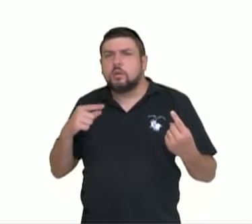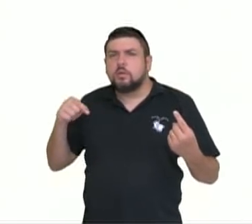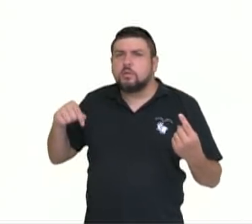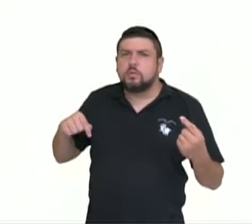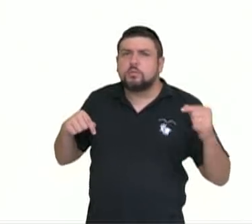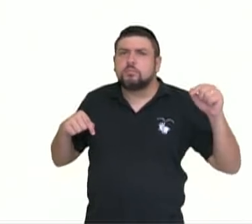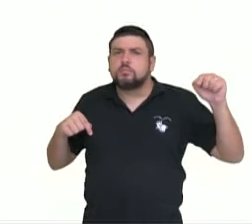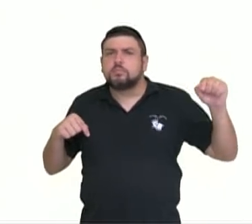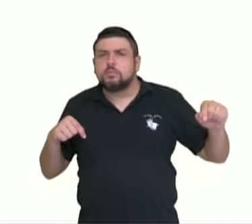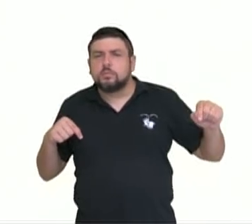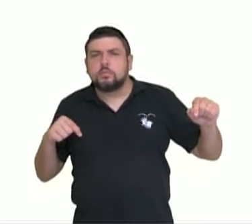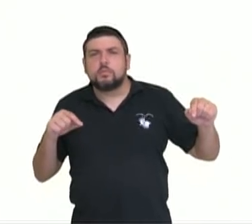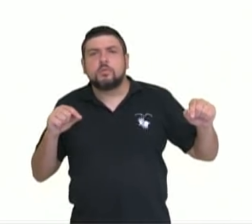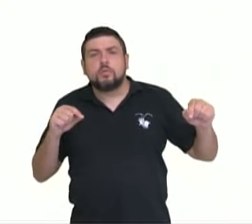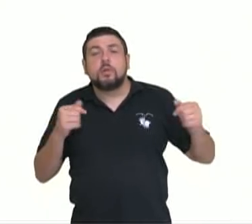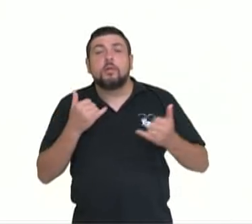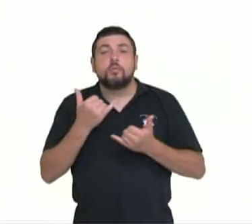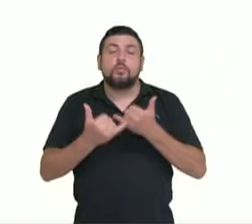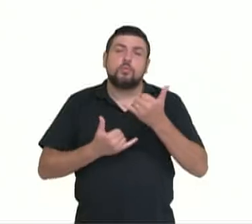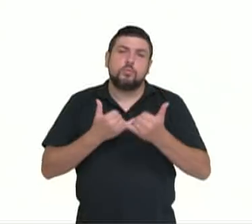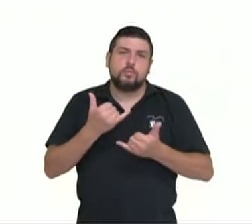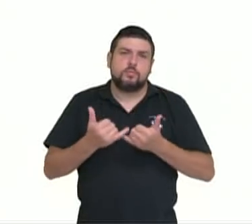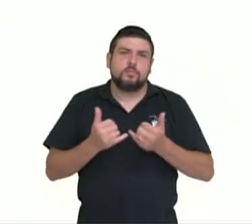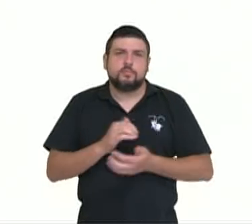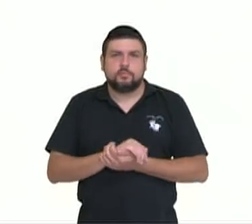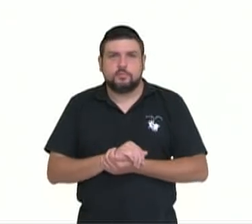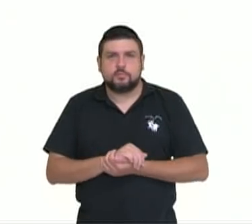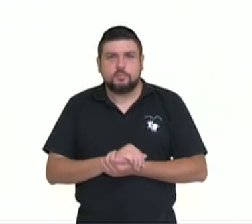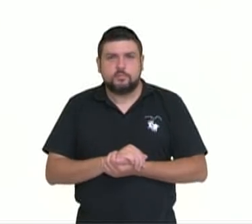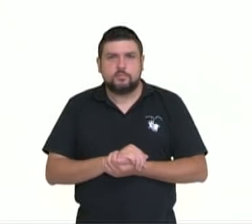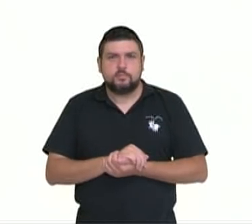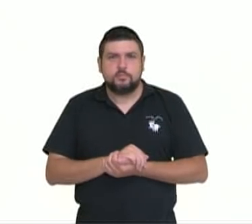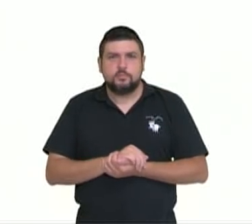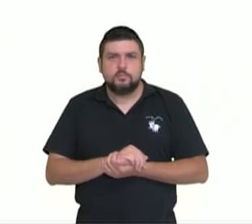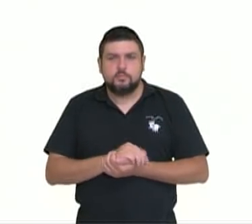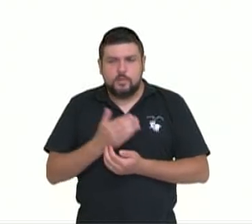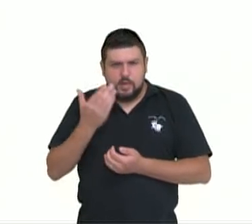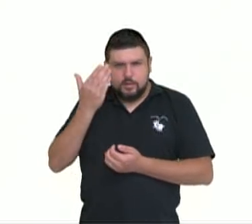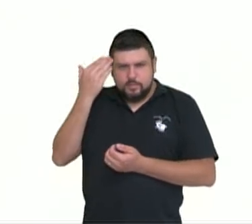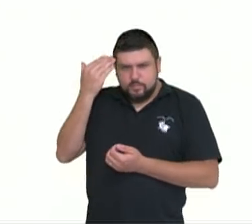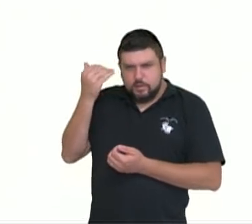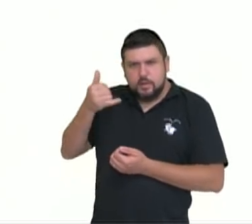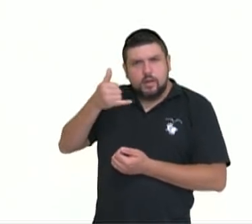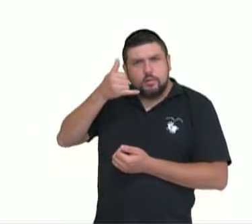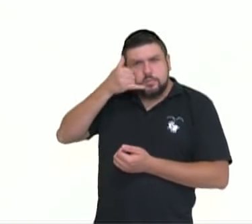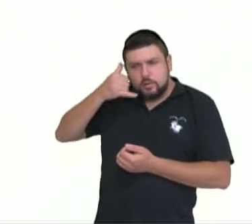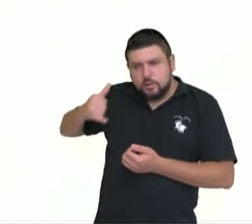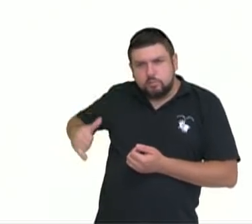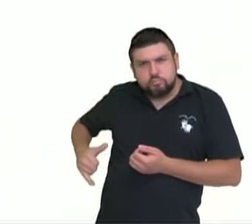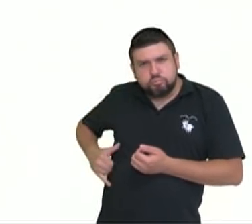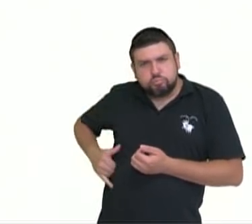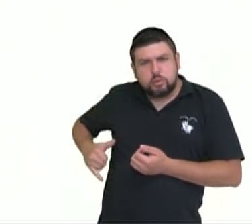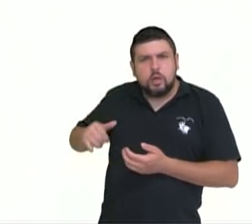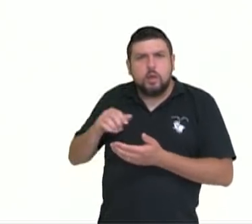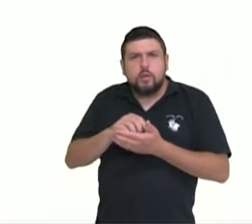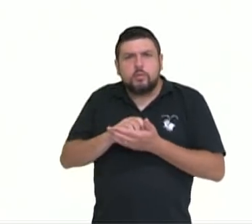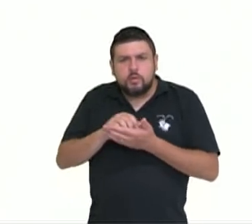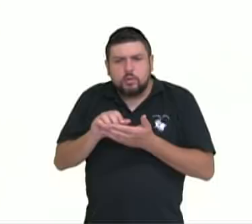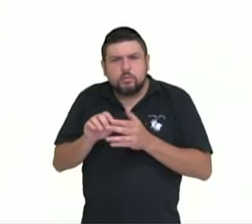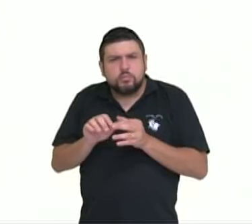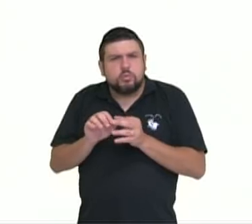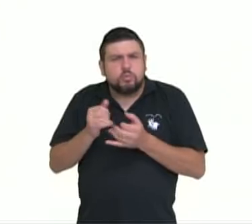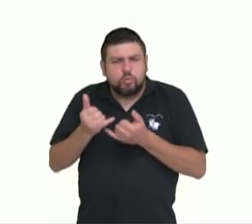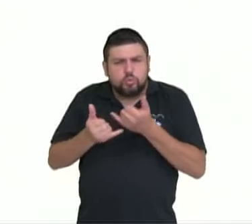os jogos eletrônicos. Lembrando que naqueles primeiros celulares os gráficos eram bem ruins, né? Os jogos bem